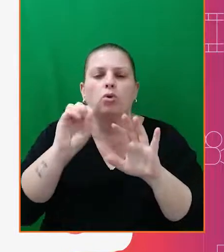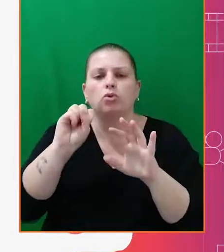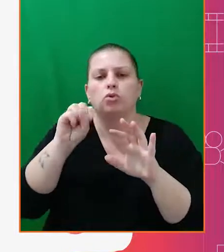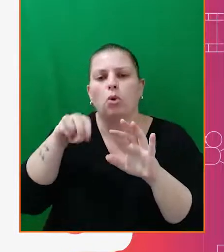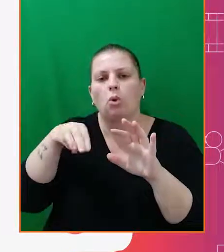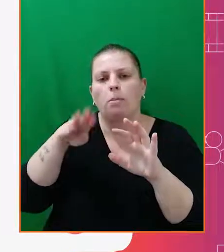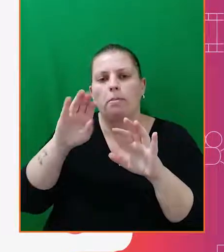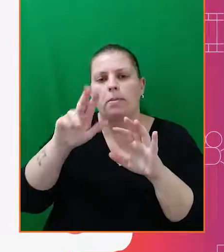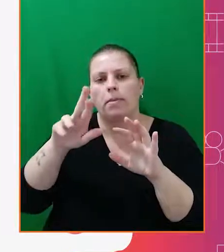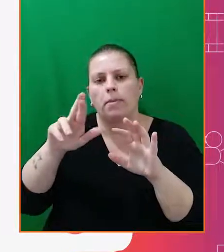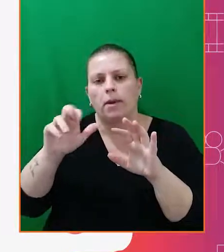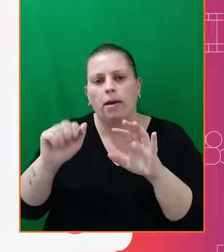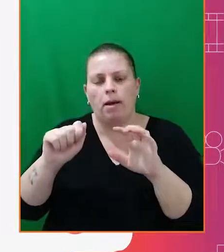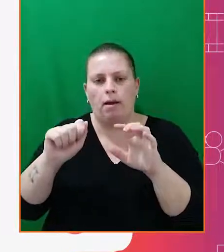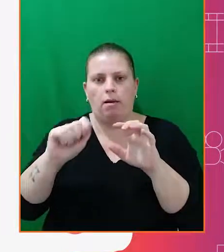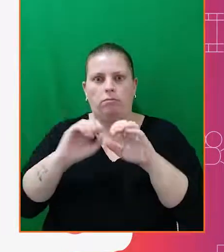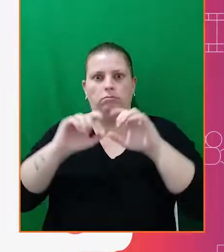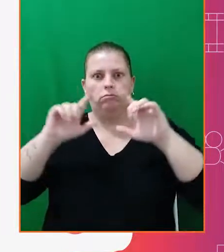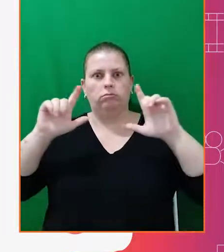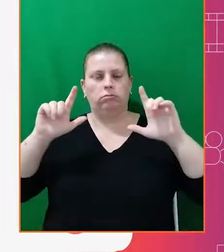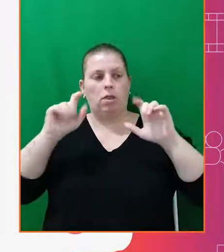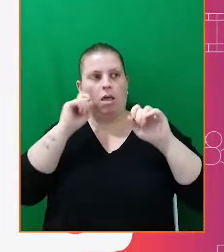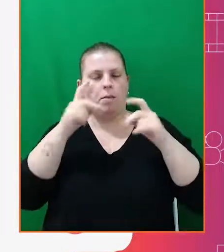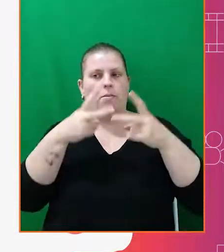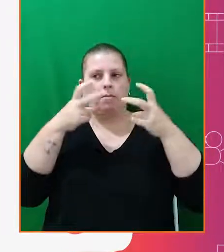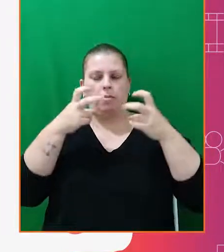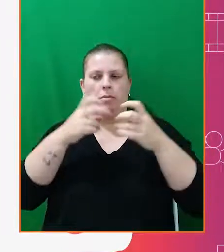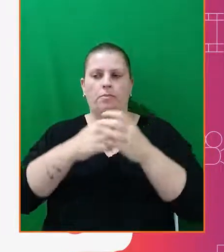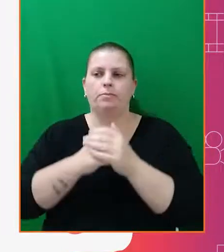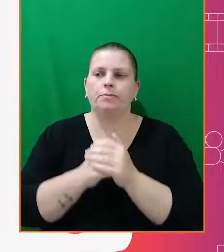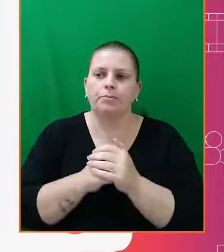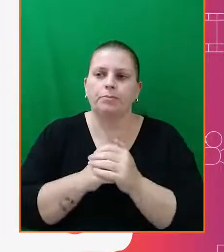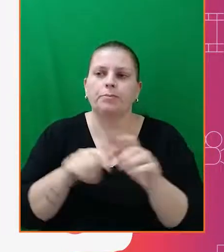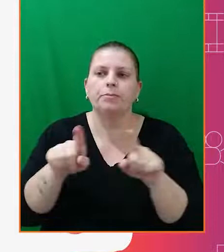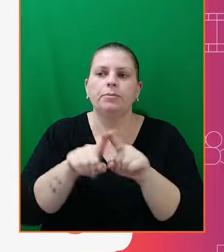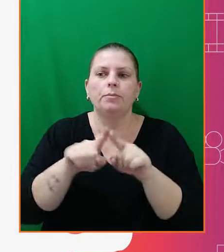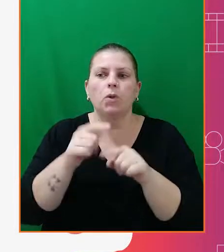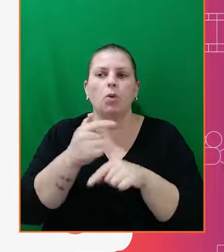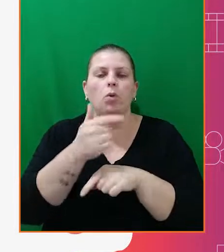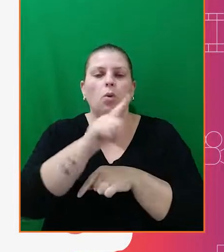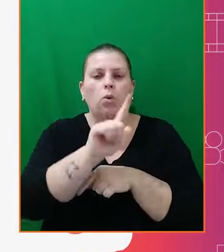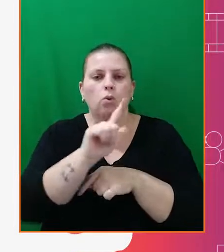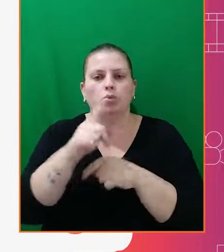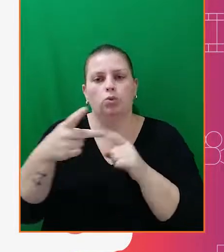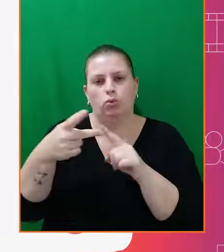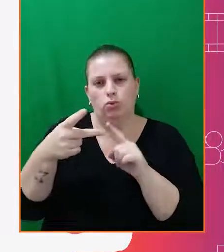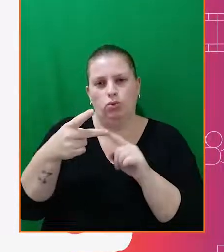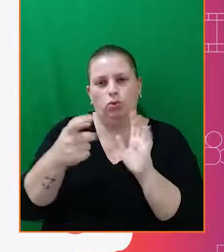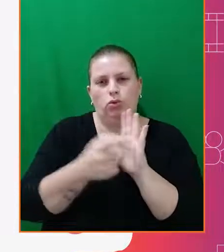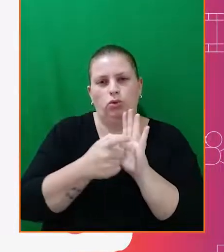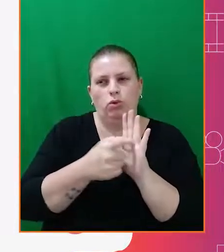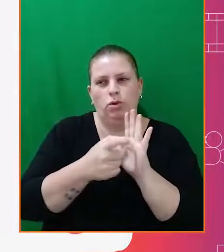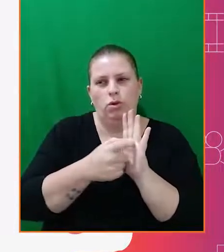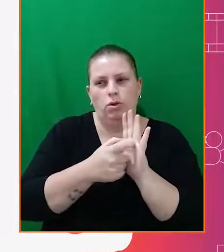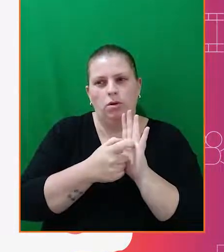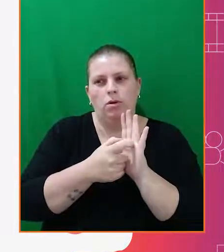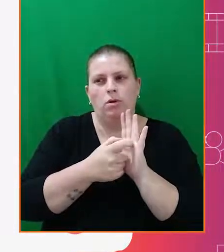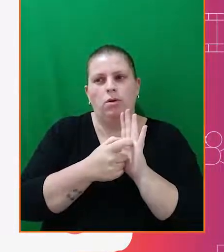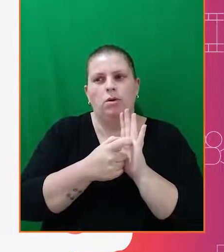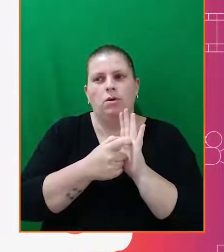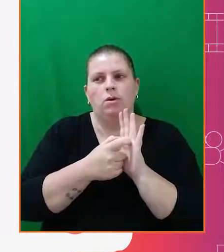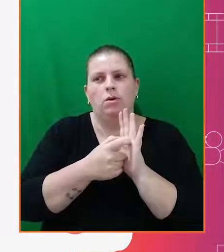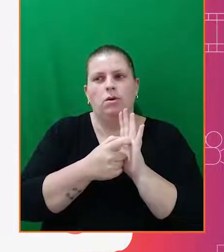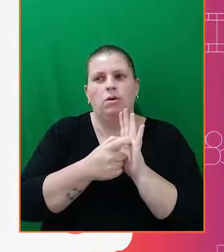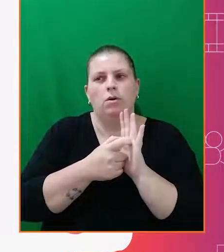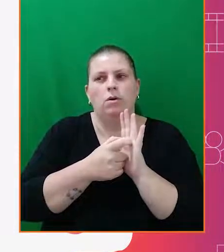muito fácil e muito ampliada. E um outro software é o Toon Boom Harmony, que é um dos softwares